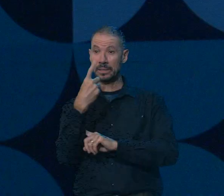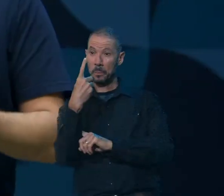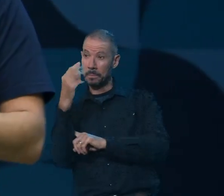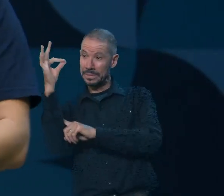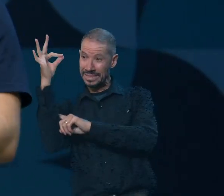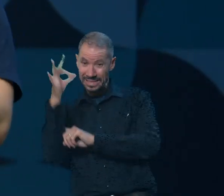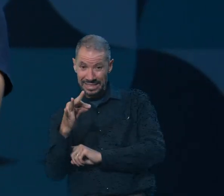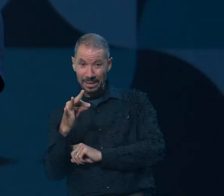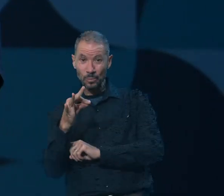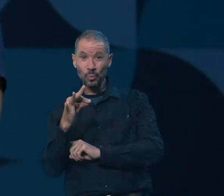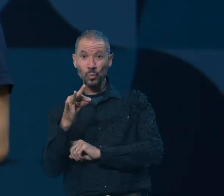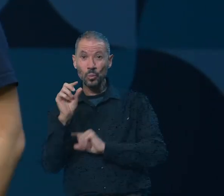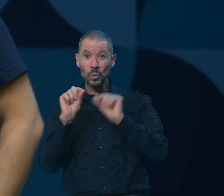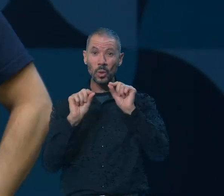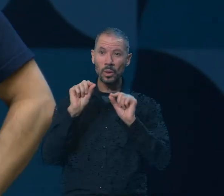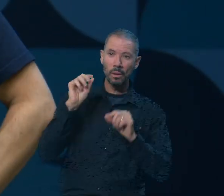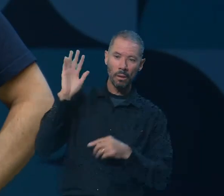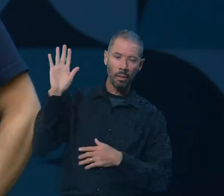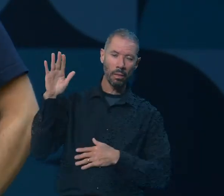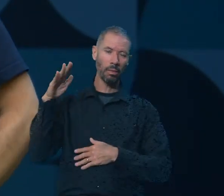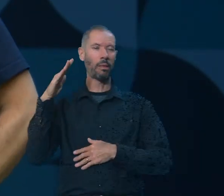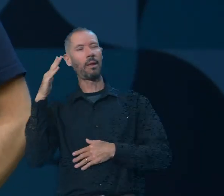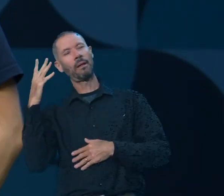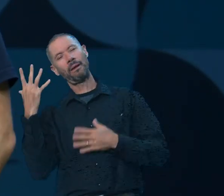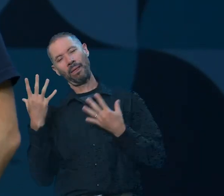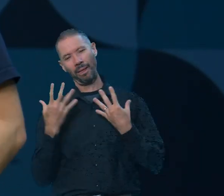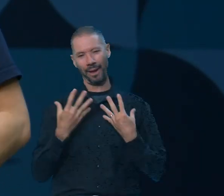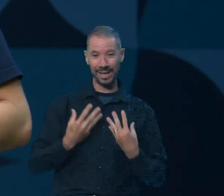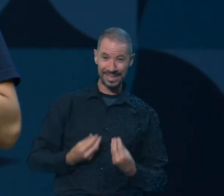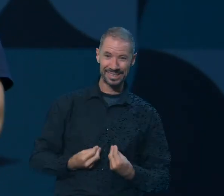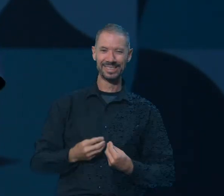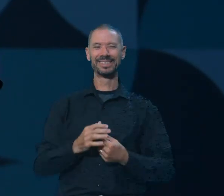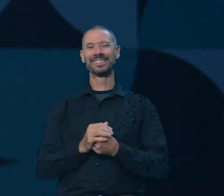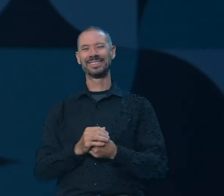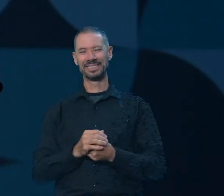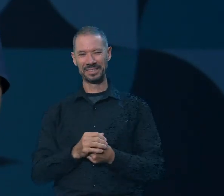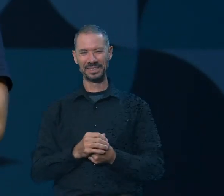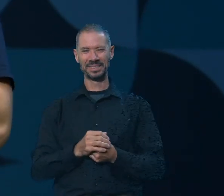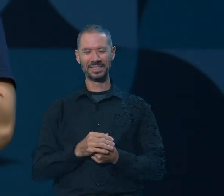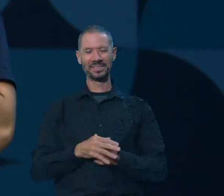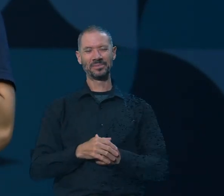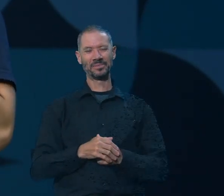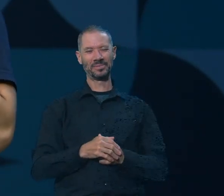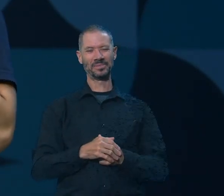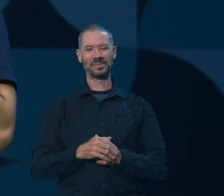61% dizem que estão exaustos. Recebeu a palavra, irmão?